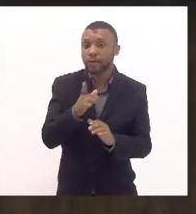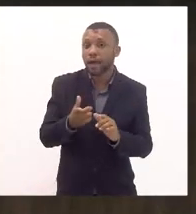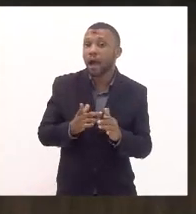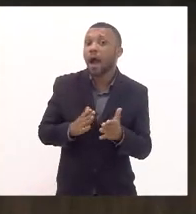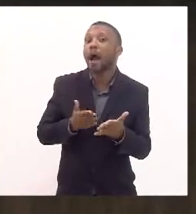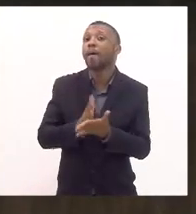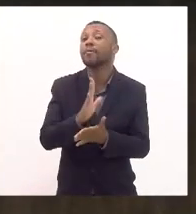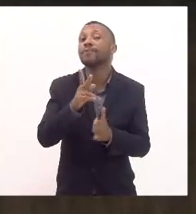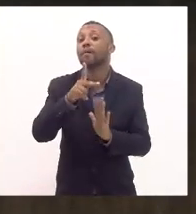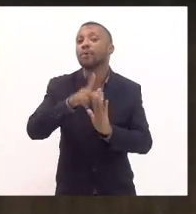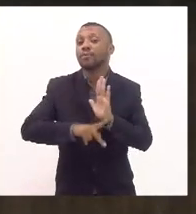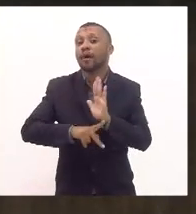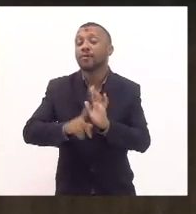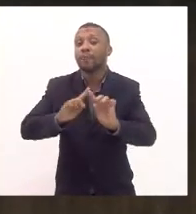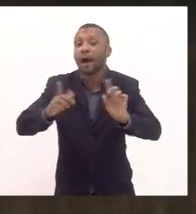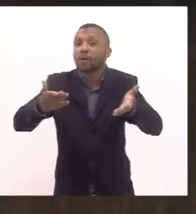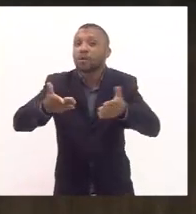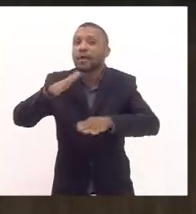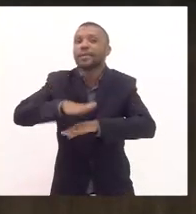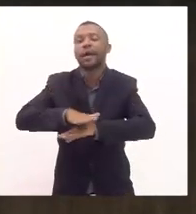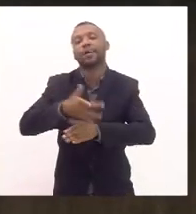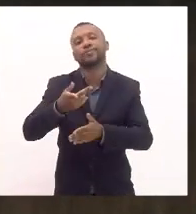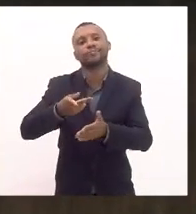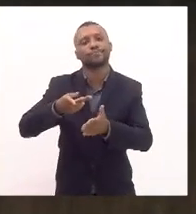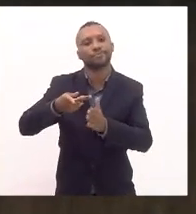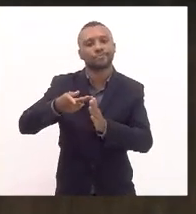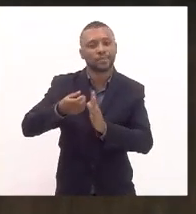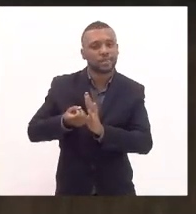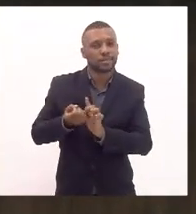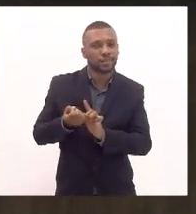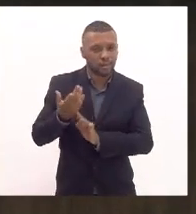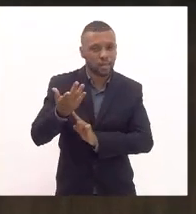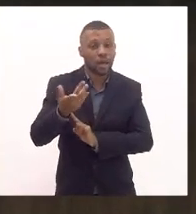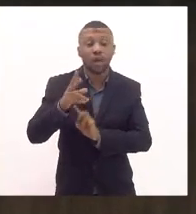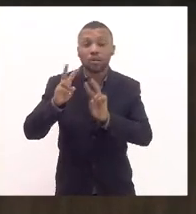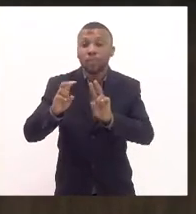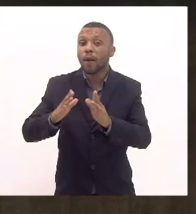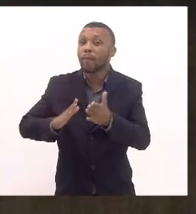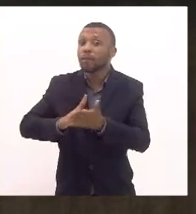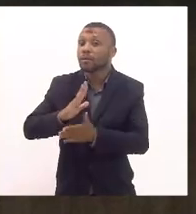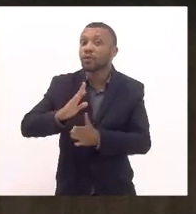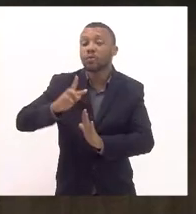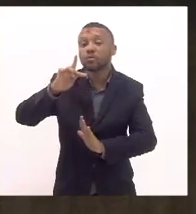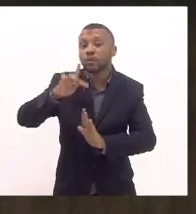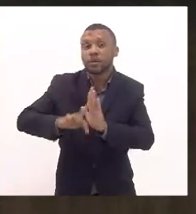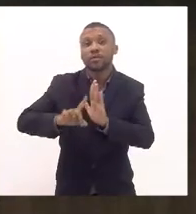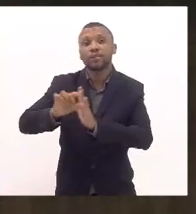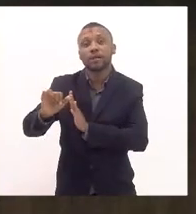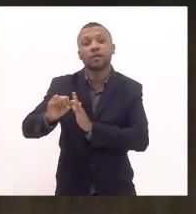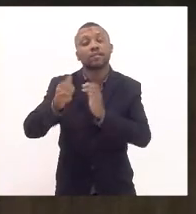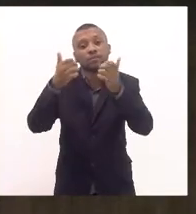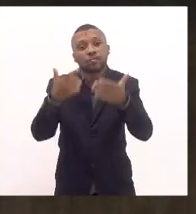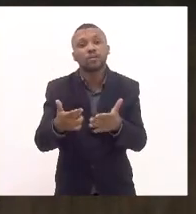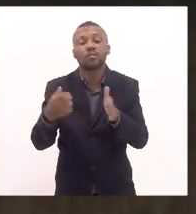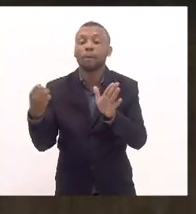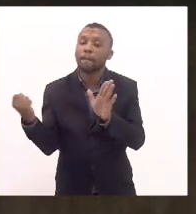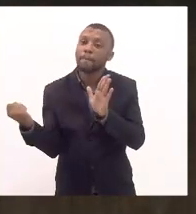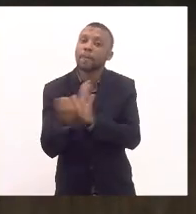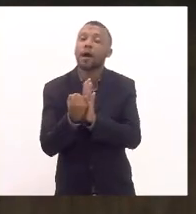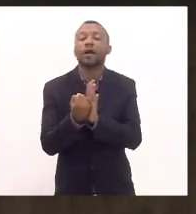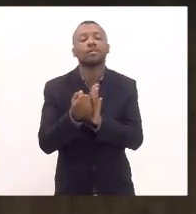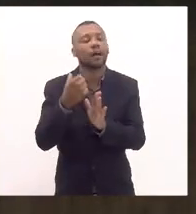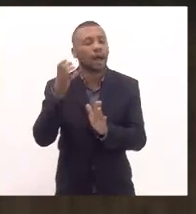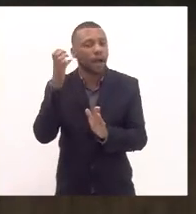mas a minha declaração nessa tarde é sobre aprovação na do nosso projeto que institui como patrimônio